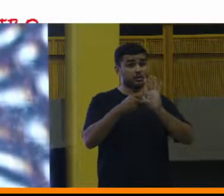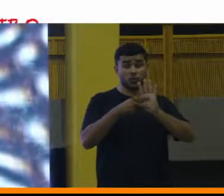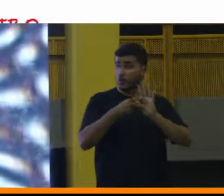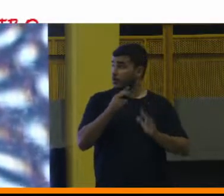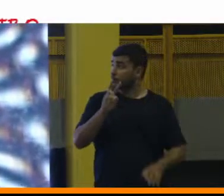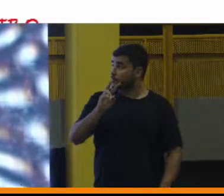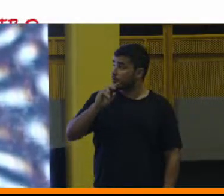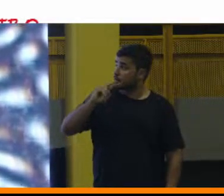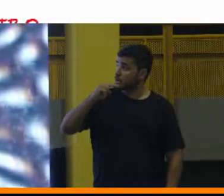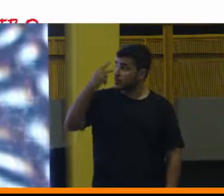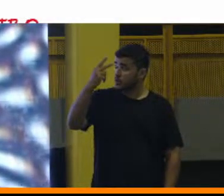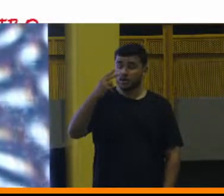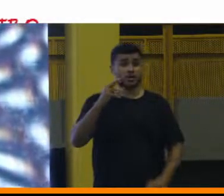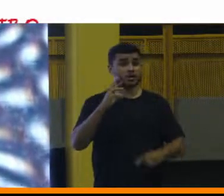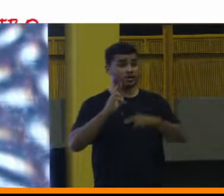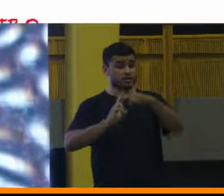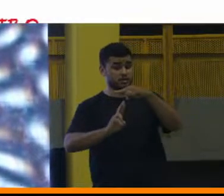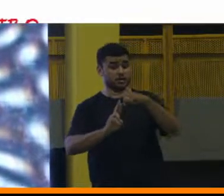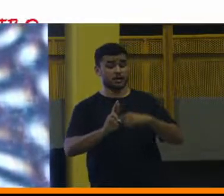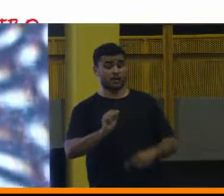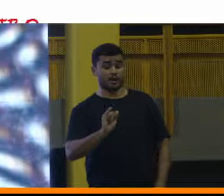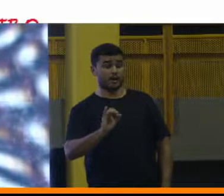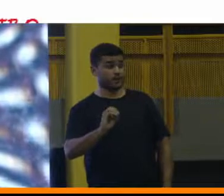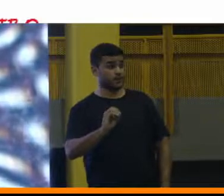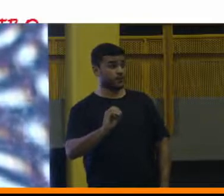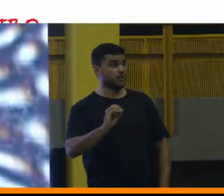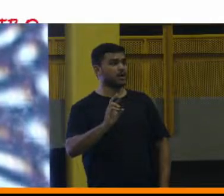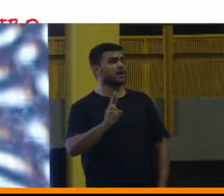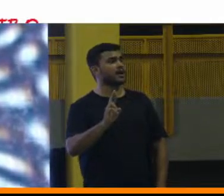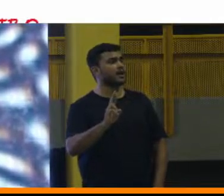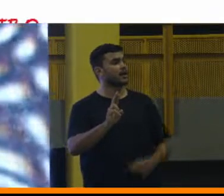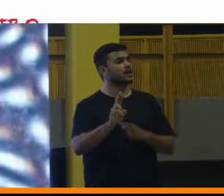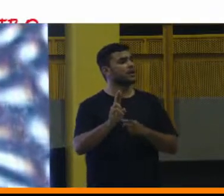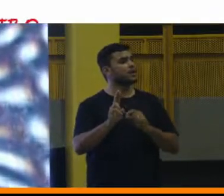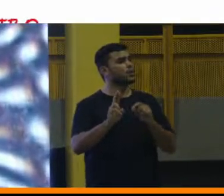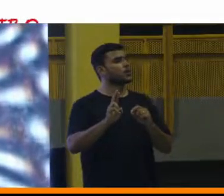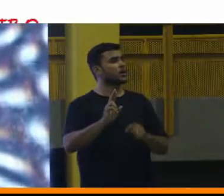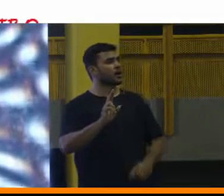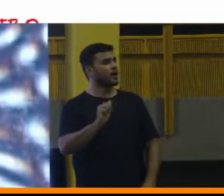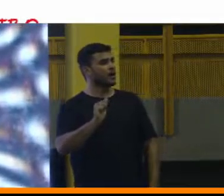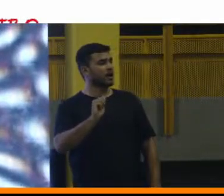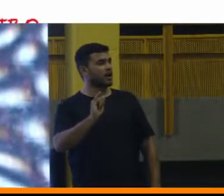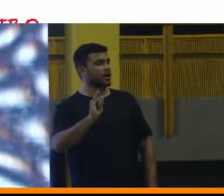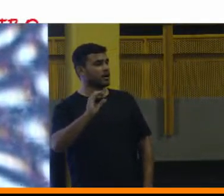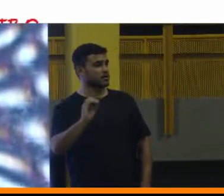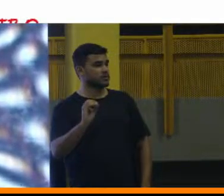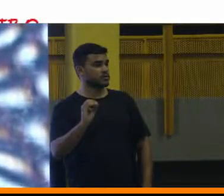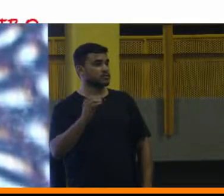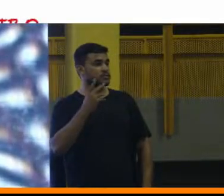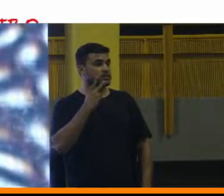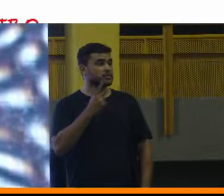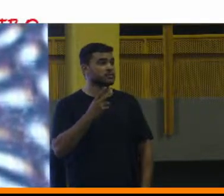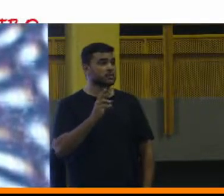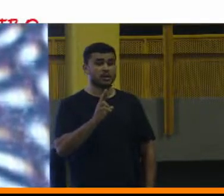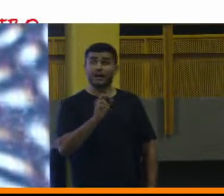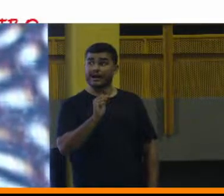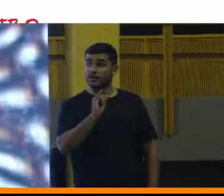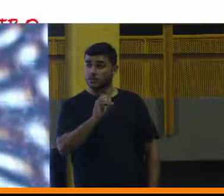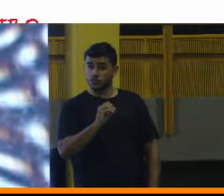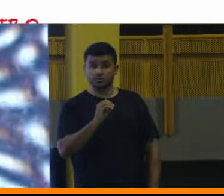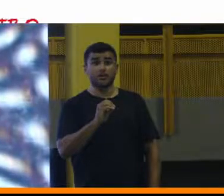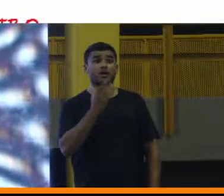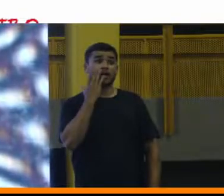é dada pela equação V ao quadrado dividido por R. Mas quando a gente está na